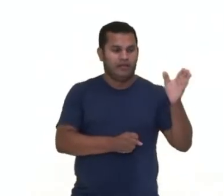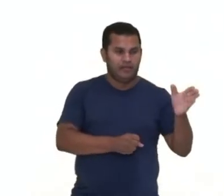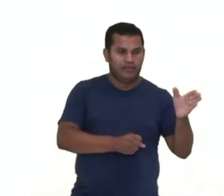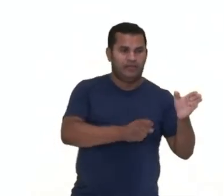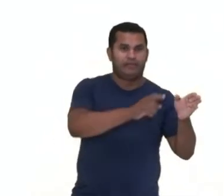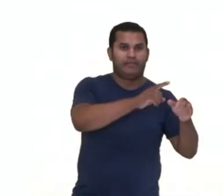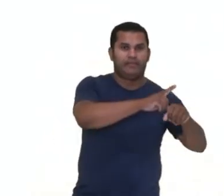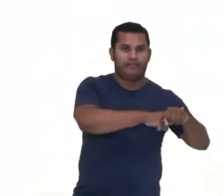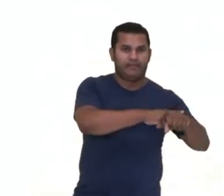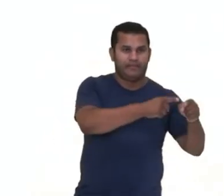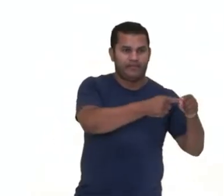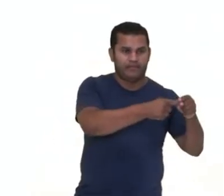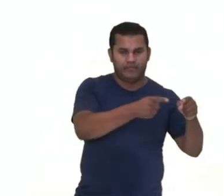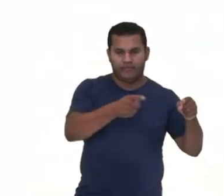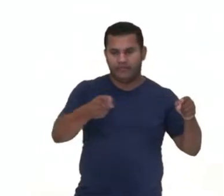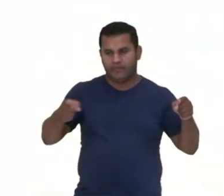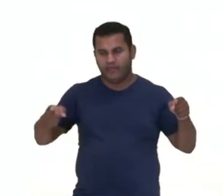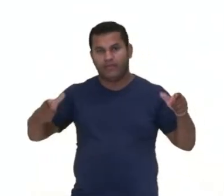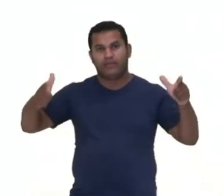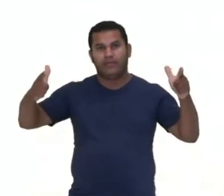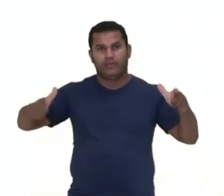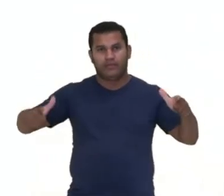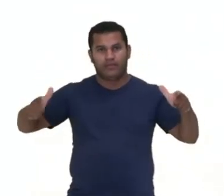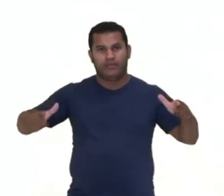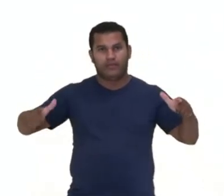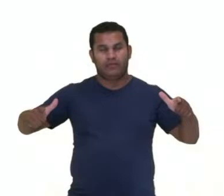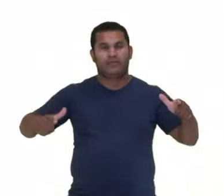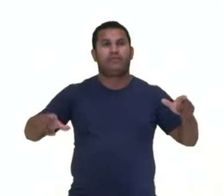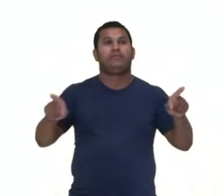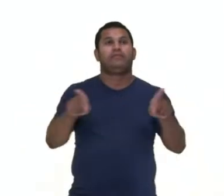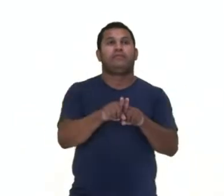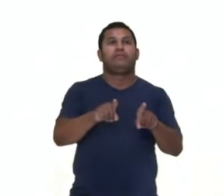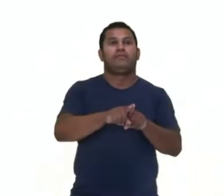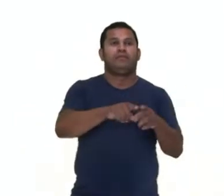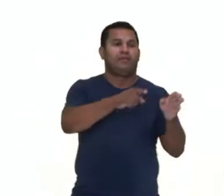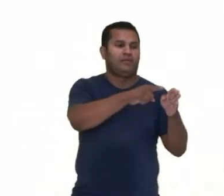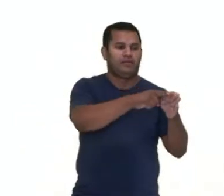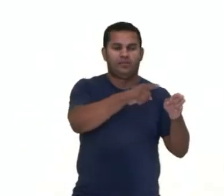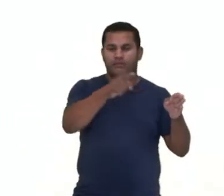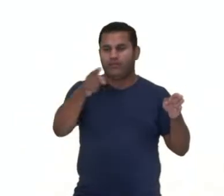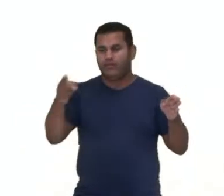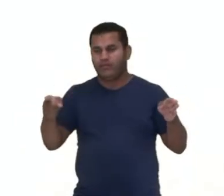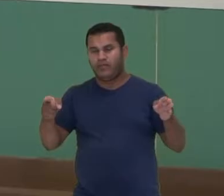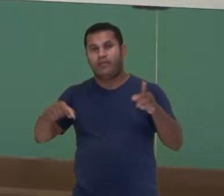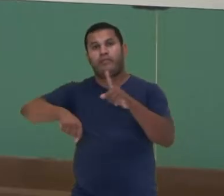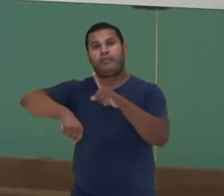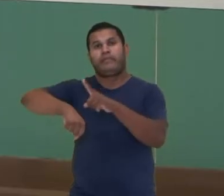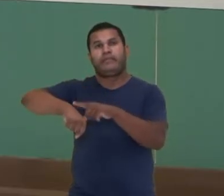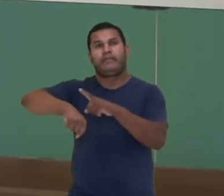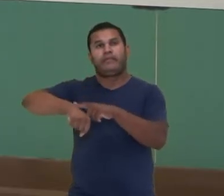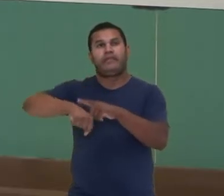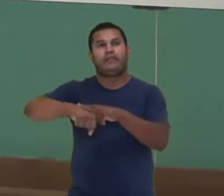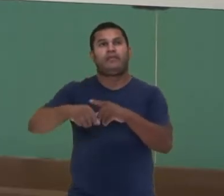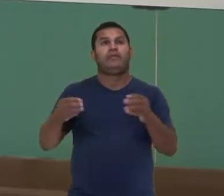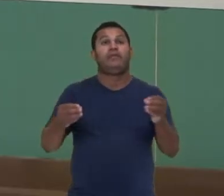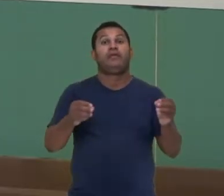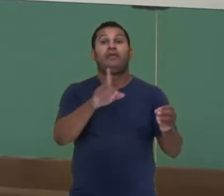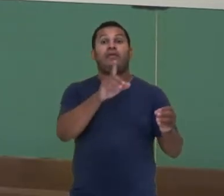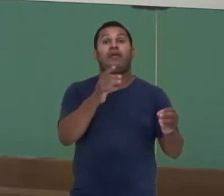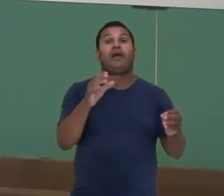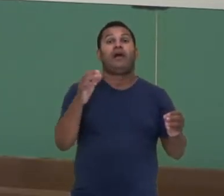e a segunda que seria S igual a SO mais VOT mais A vezes T ao quadrado sobre 2, que é a